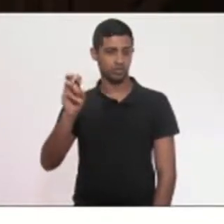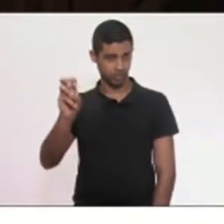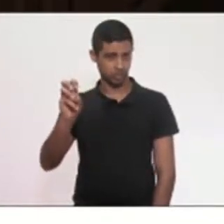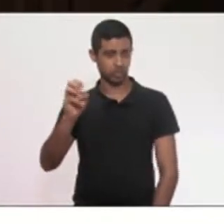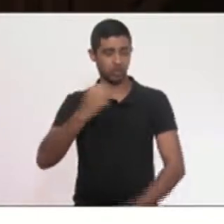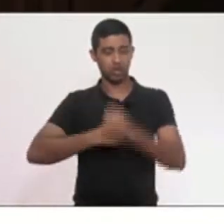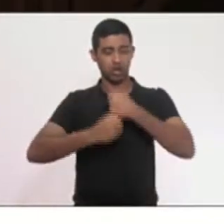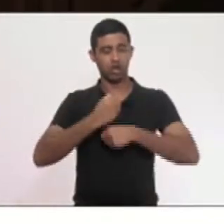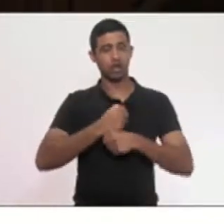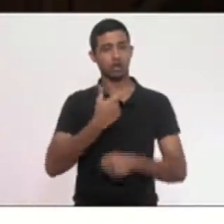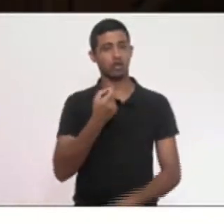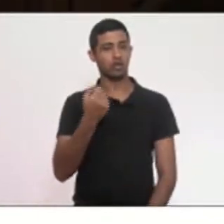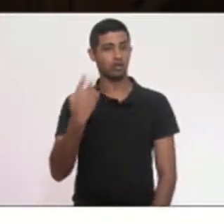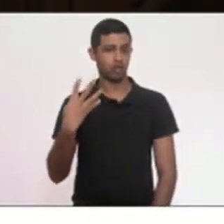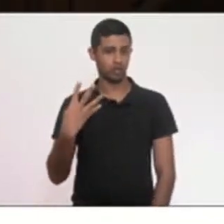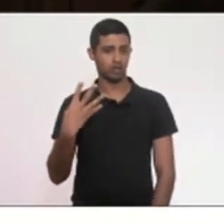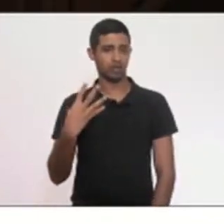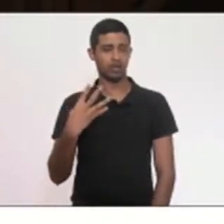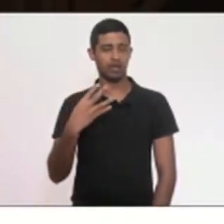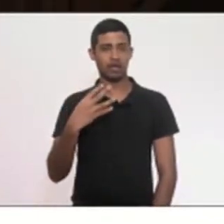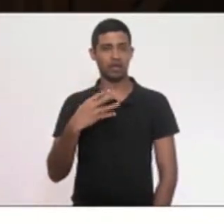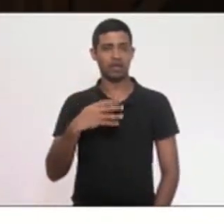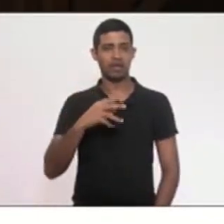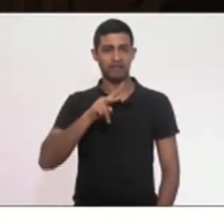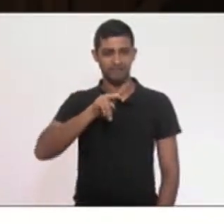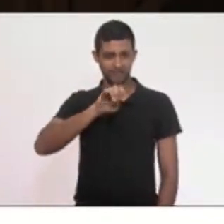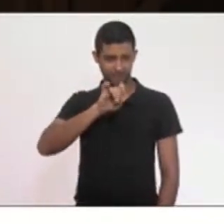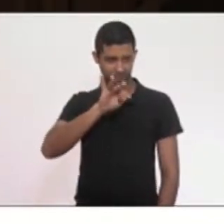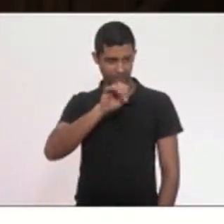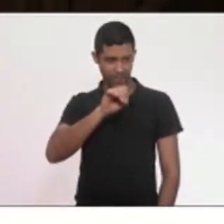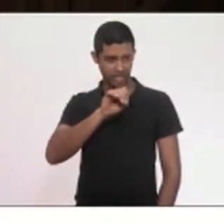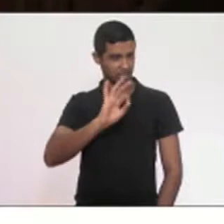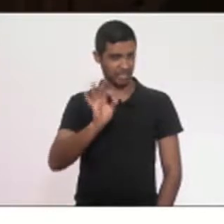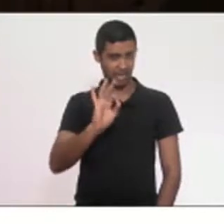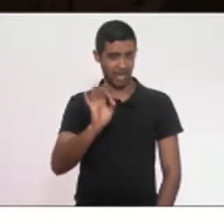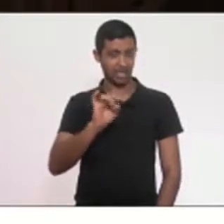2014, sancionada sem vetos pela então presidenta Dilma